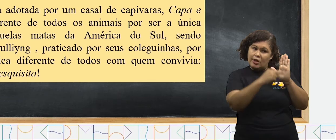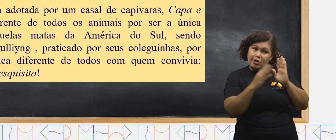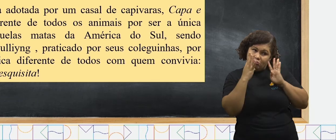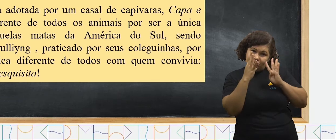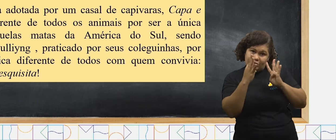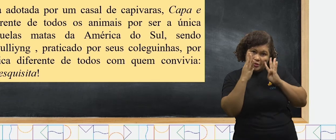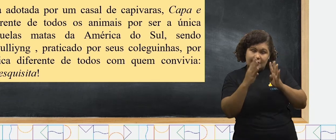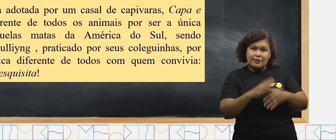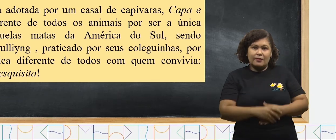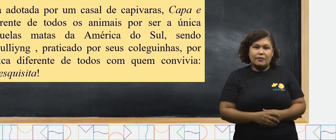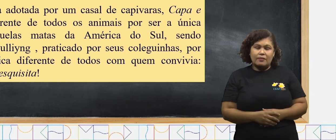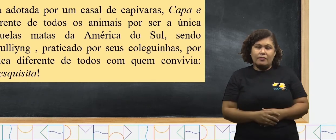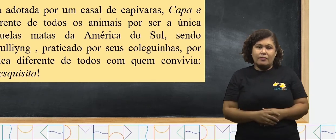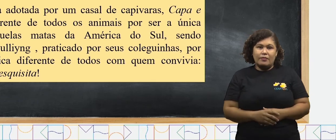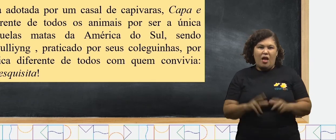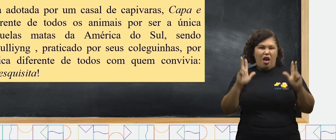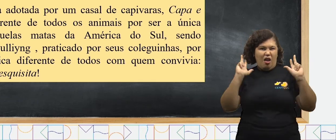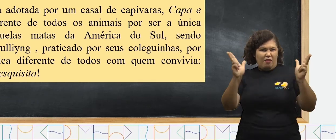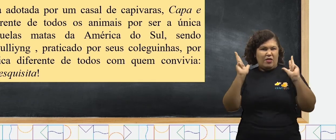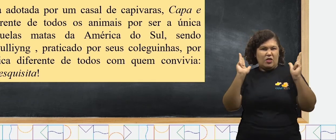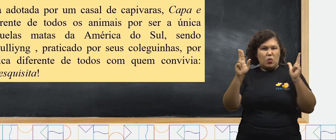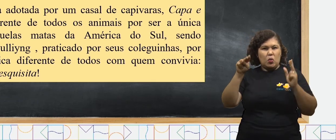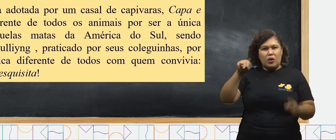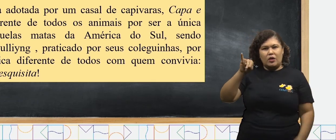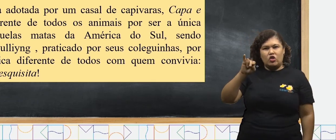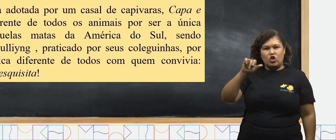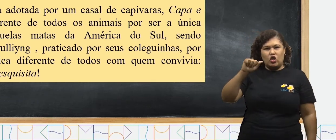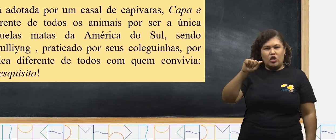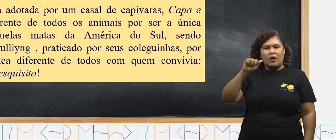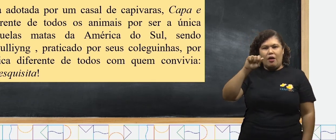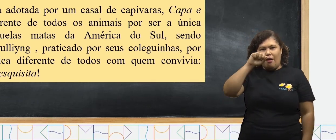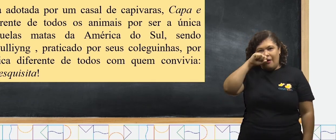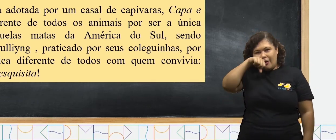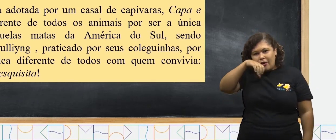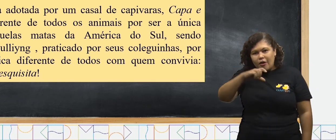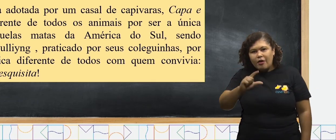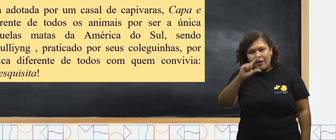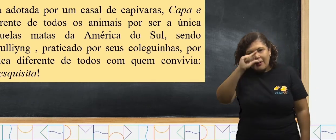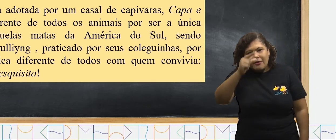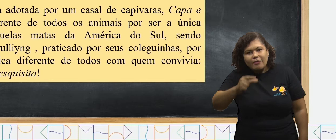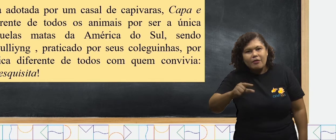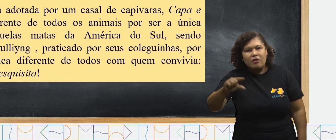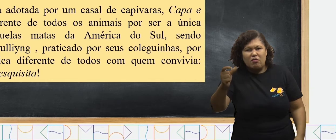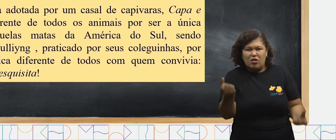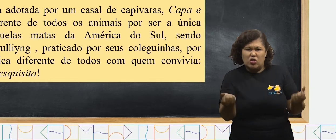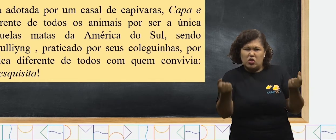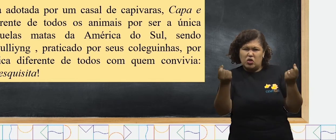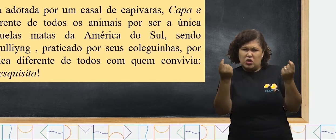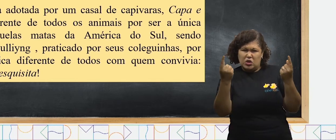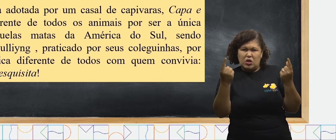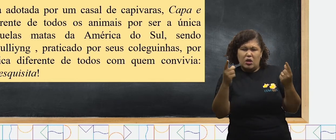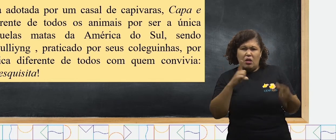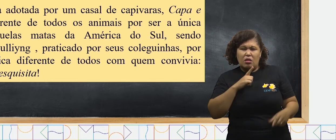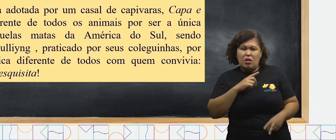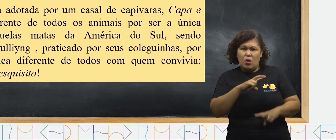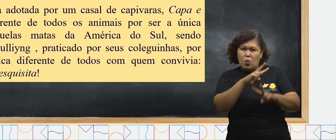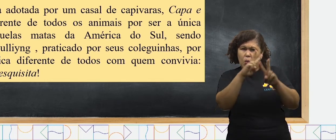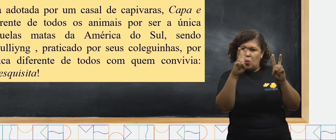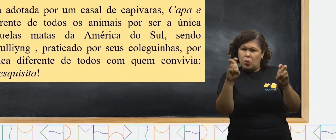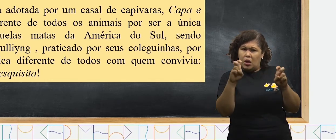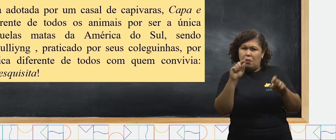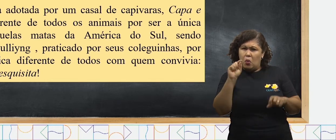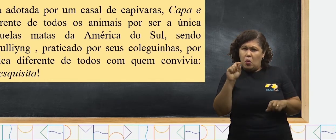atenção. As Aventuras de Nina. A Elefanta Esquisita tem como temas básicos a questão